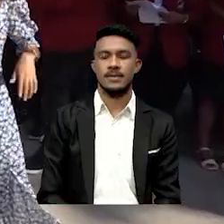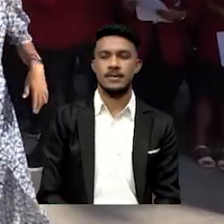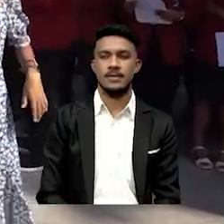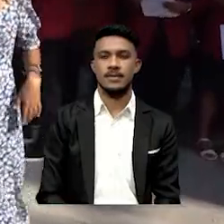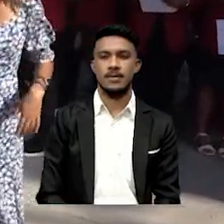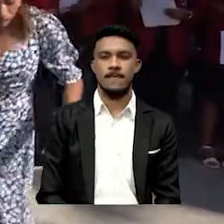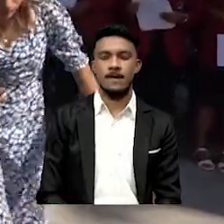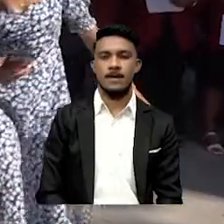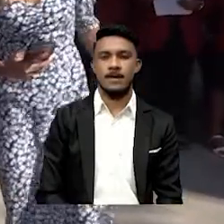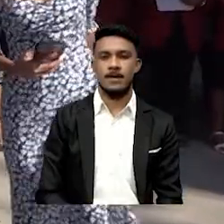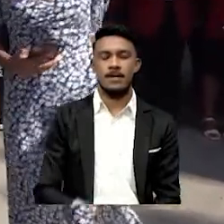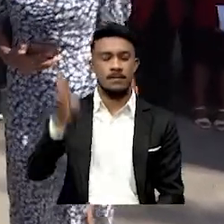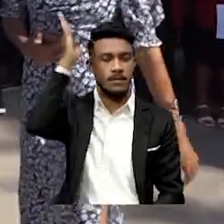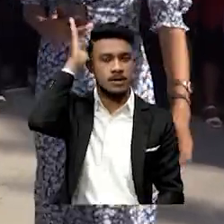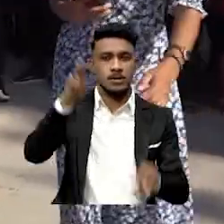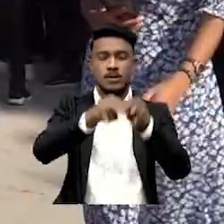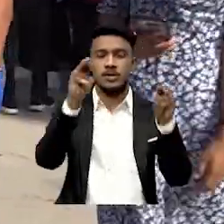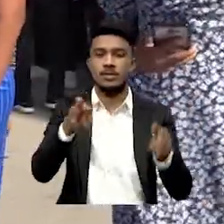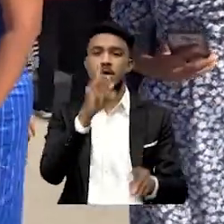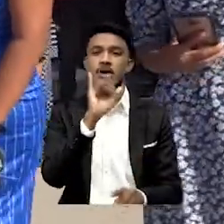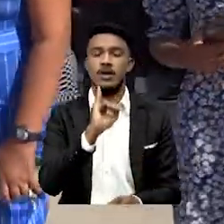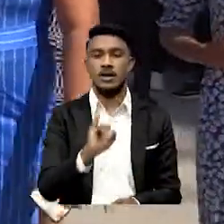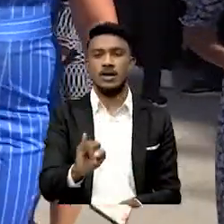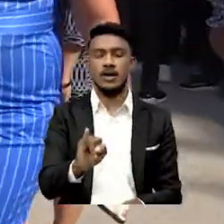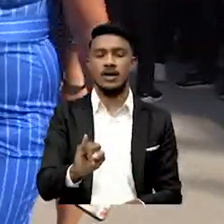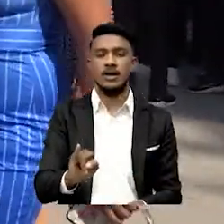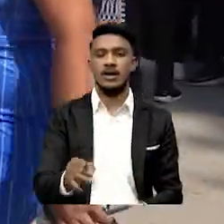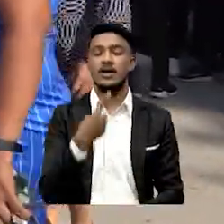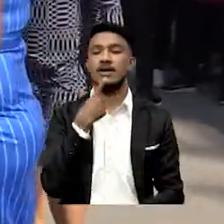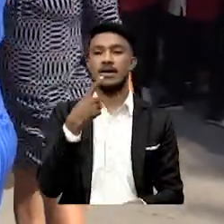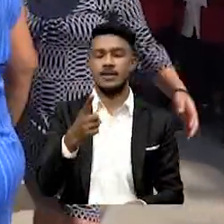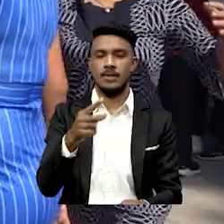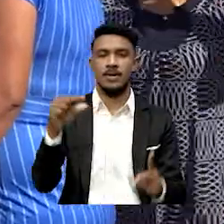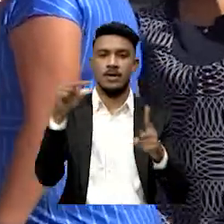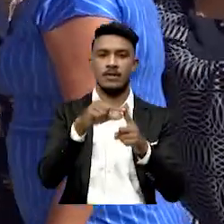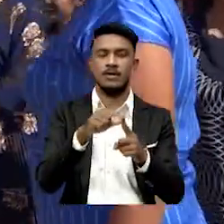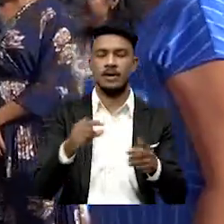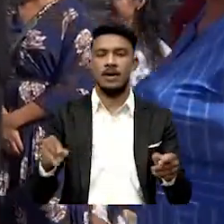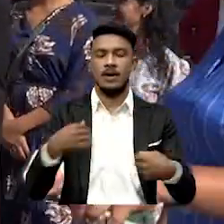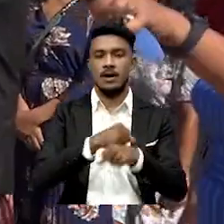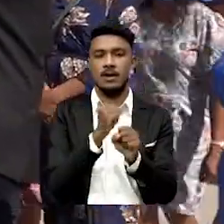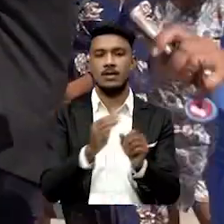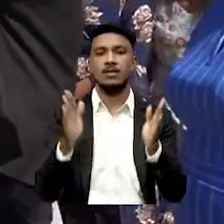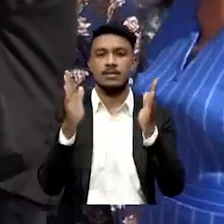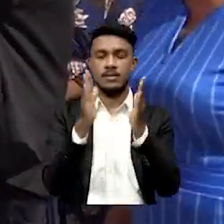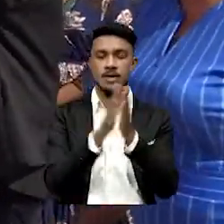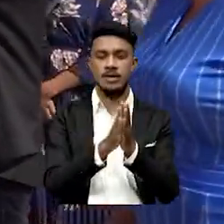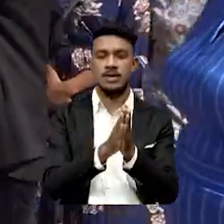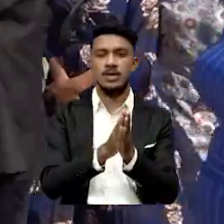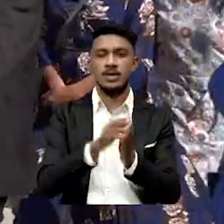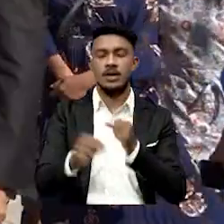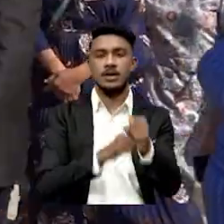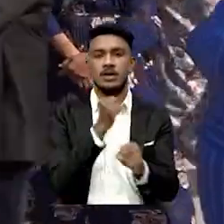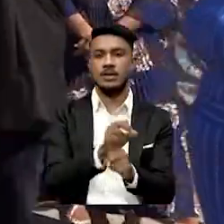Dom Virgílio do Carmo da Silva SDB, Haklaken Lia Hirakne, foi presidir missa agradecimento tina acadêmico Rin Rua